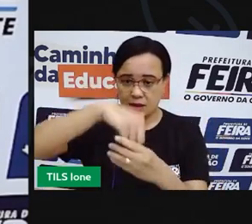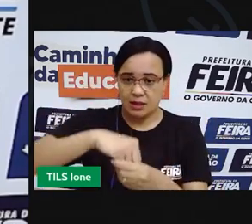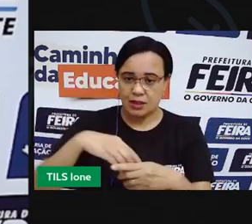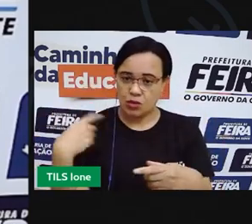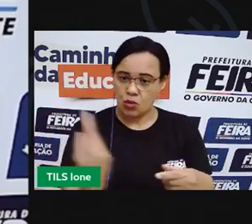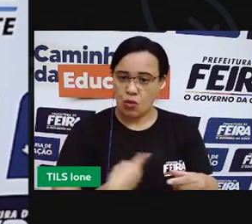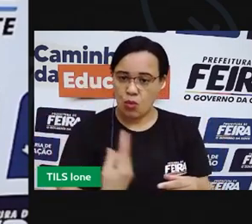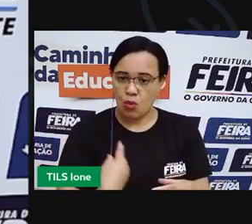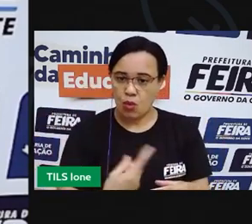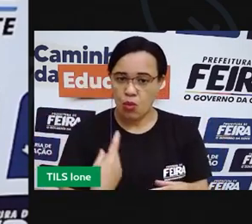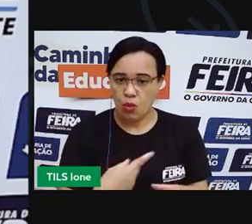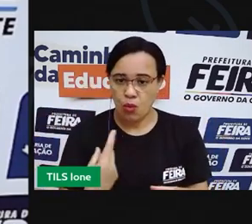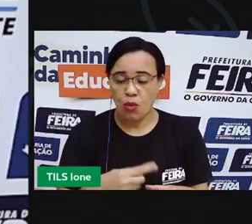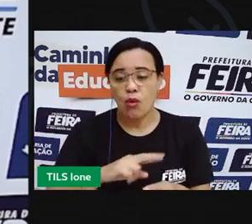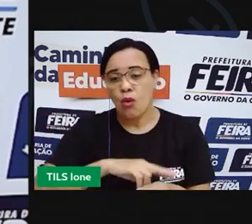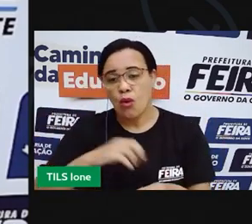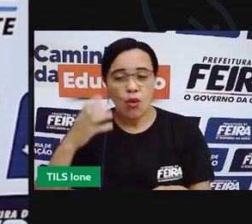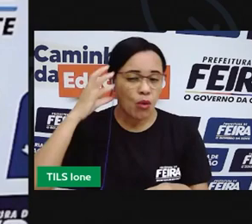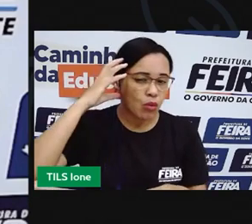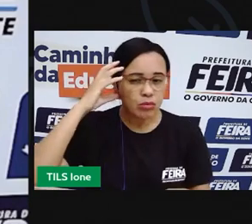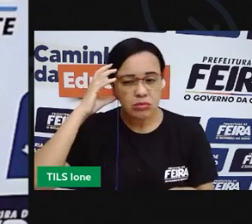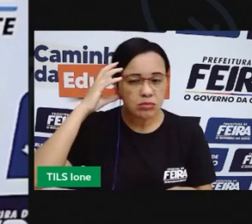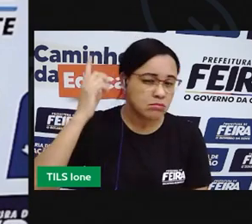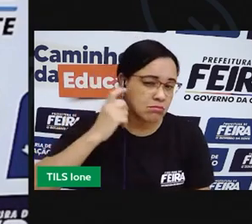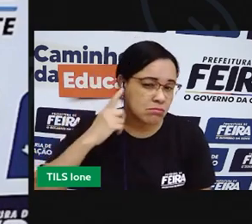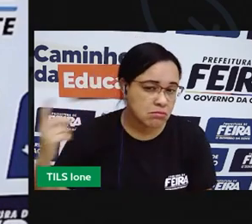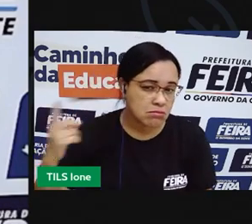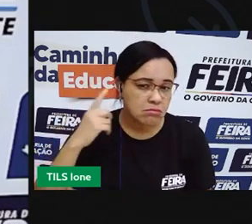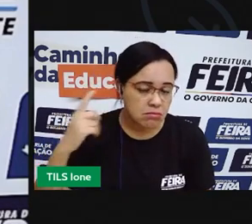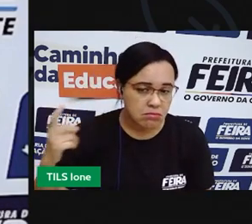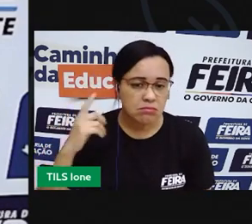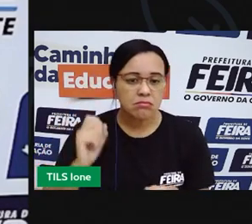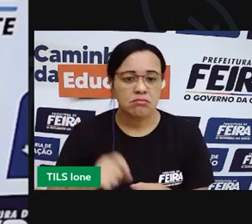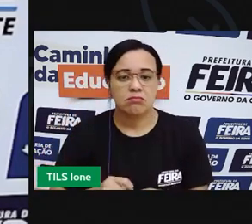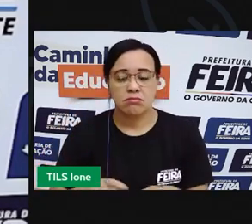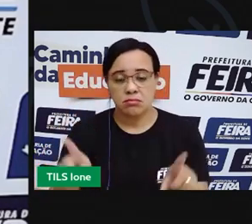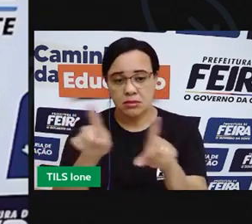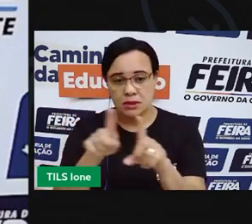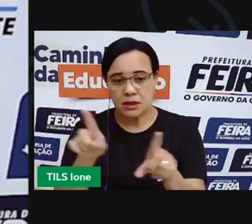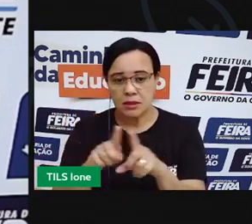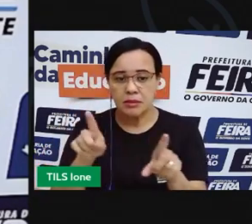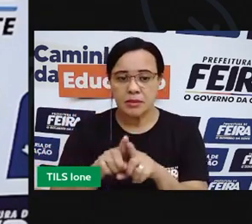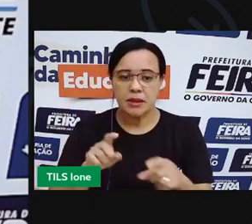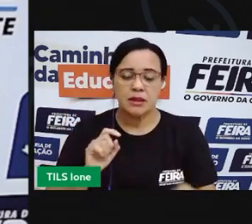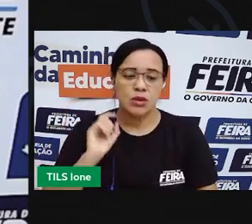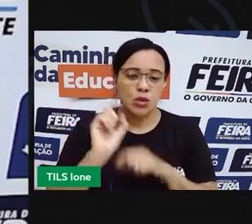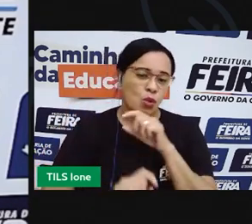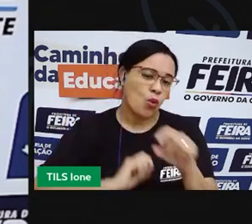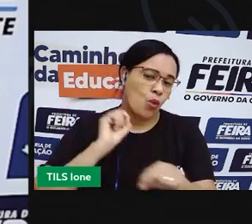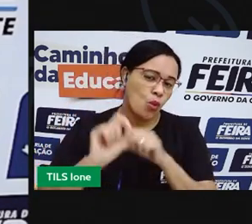um aparelho de som. Mas a gente vê também